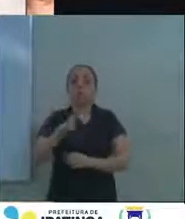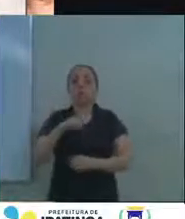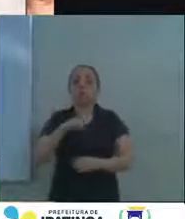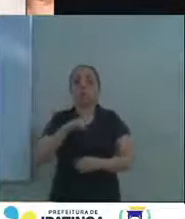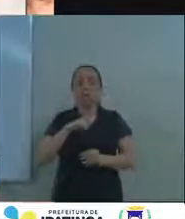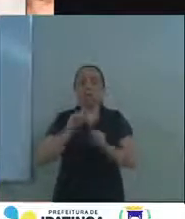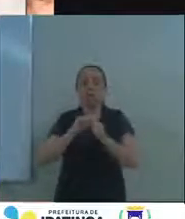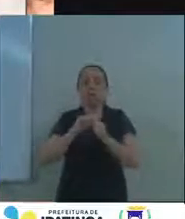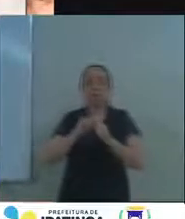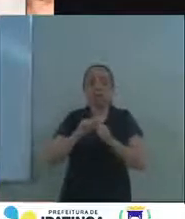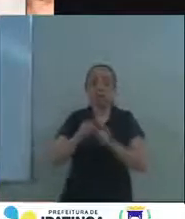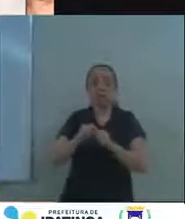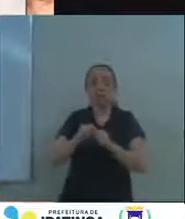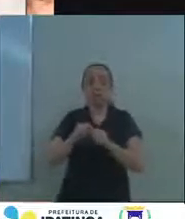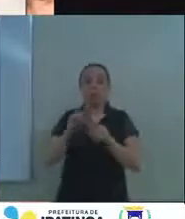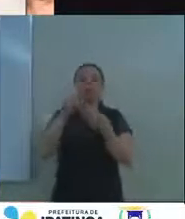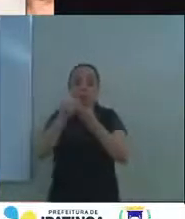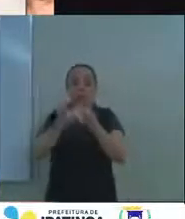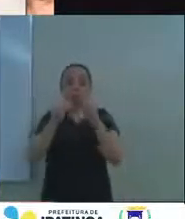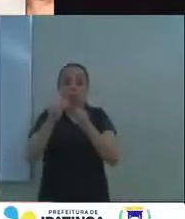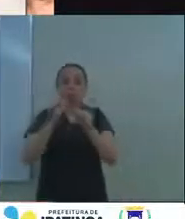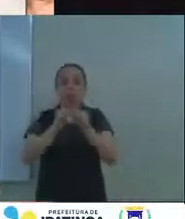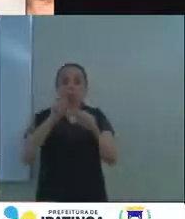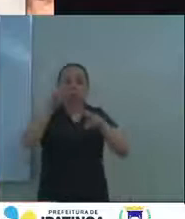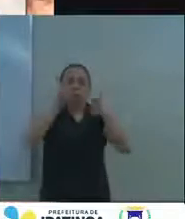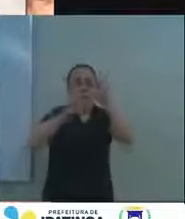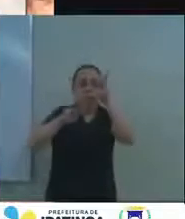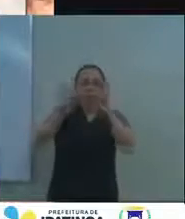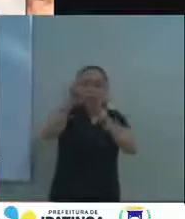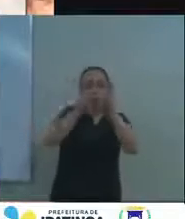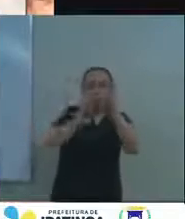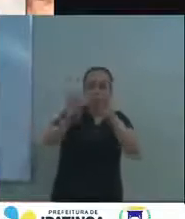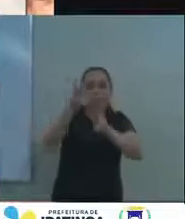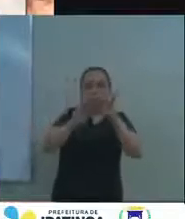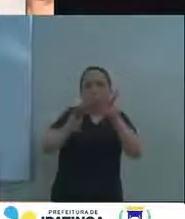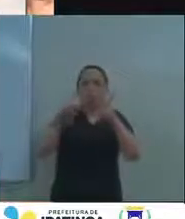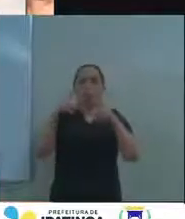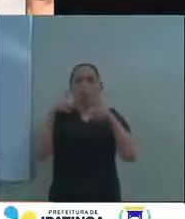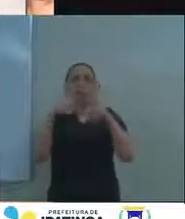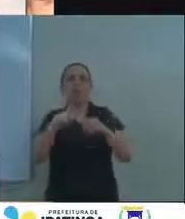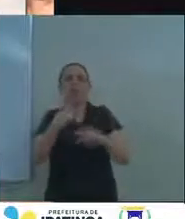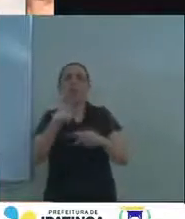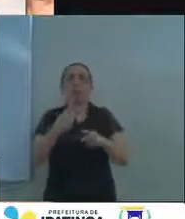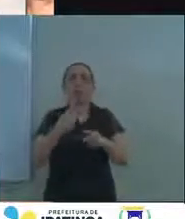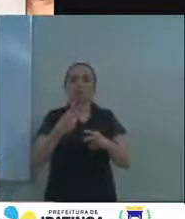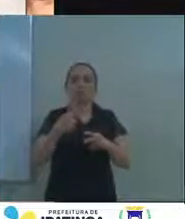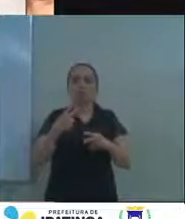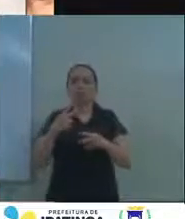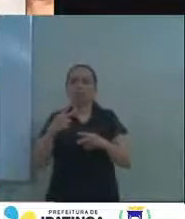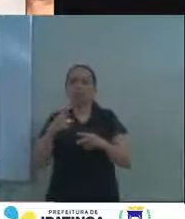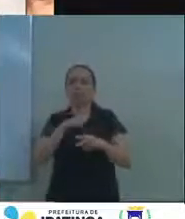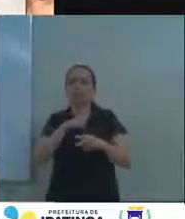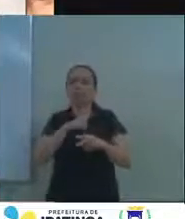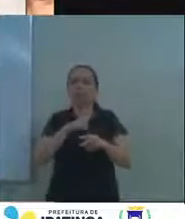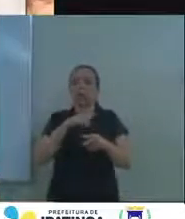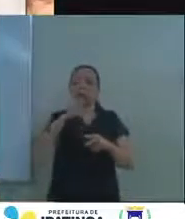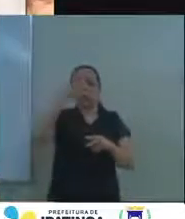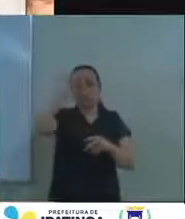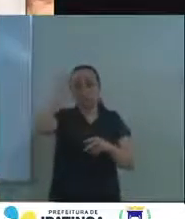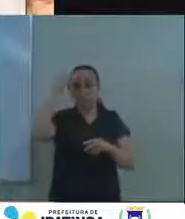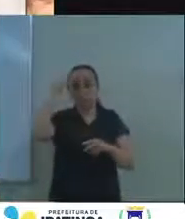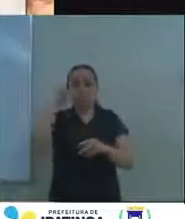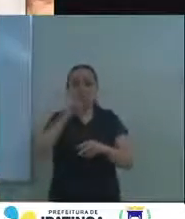de vogais. Então, o que é a leitura somente de vogais? Você lê esquecendo as consoantes, lendo só as